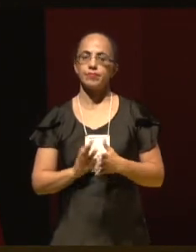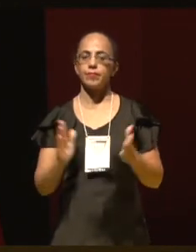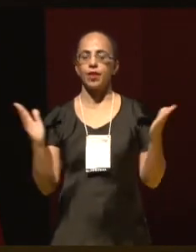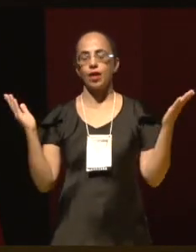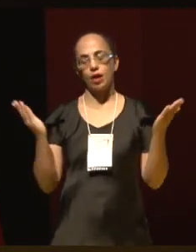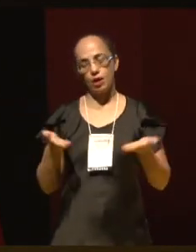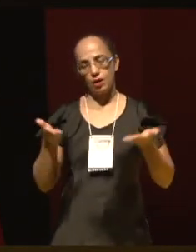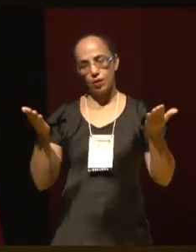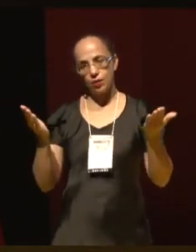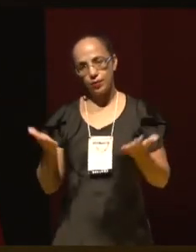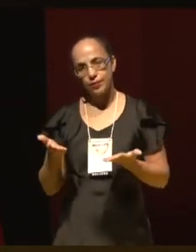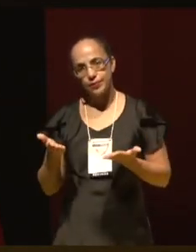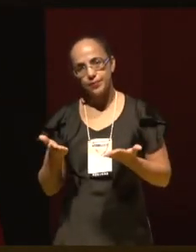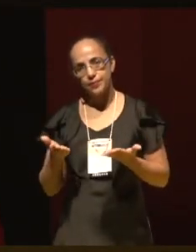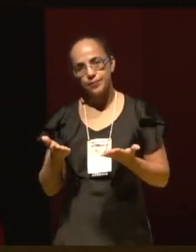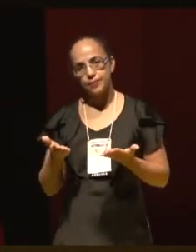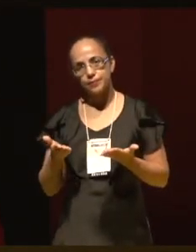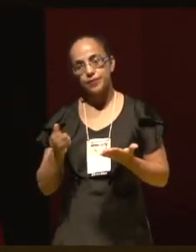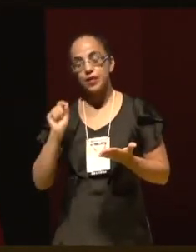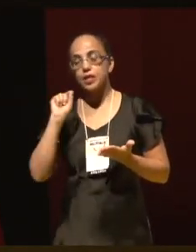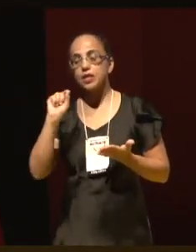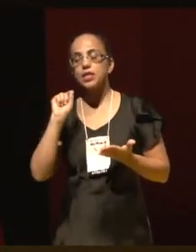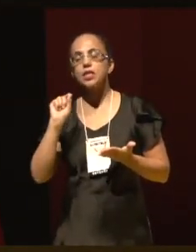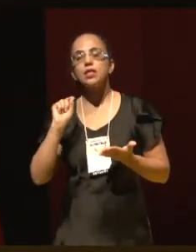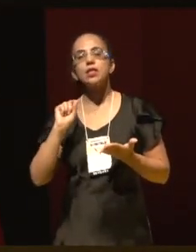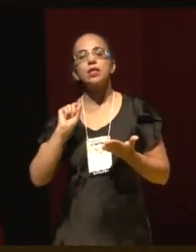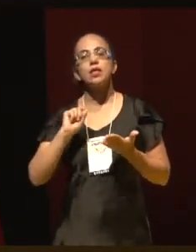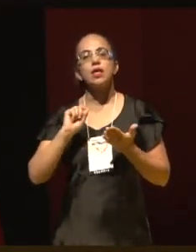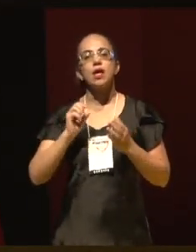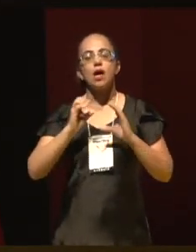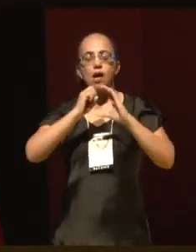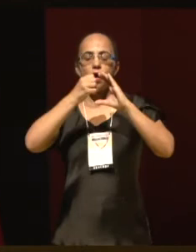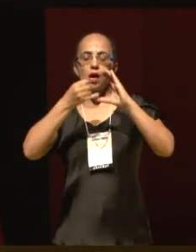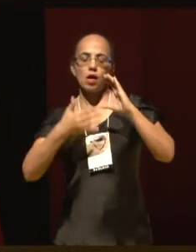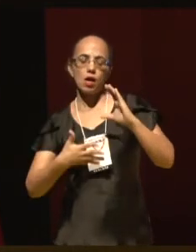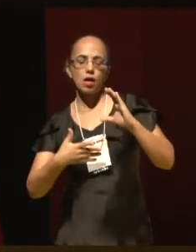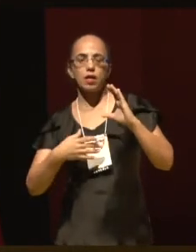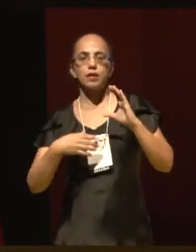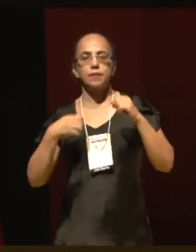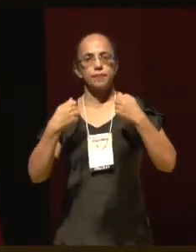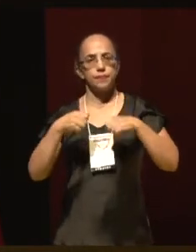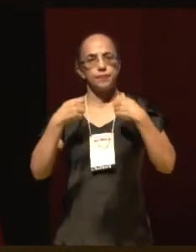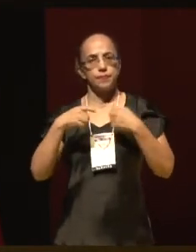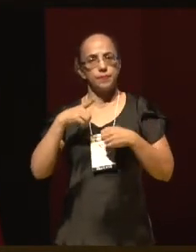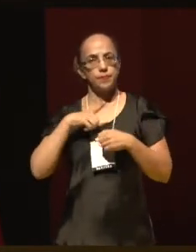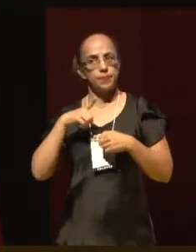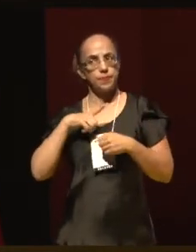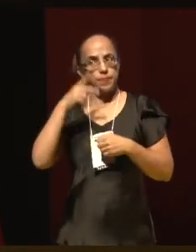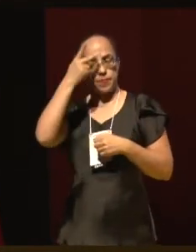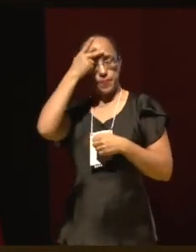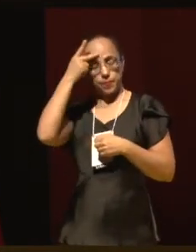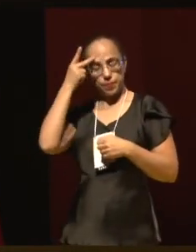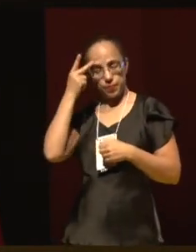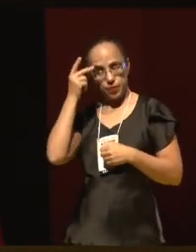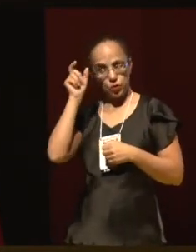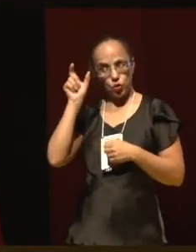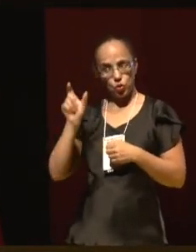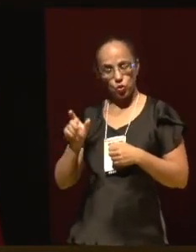Agora, que características deveria ter o evangelizador?